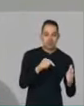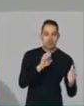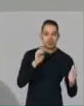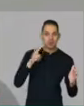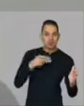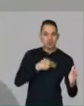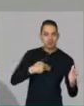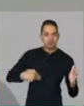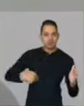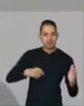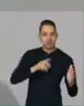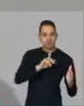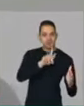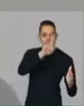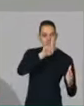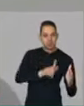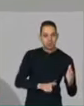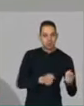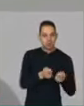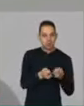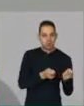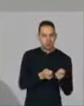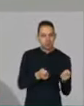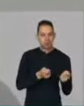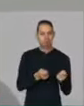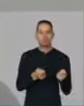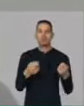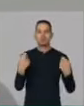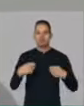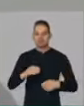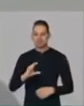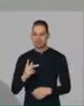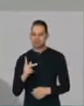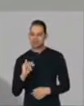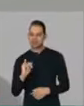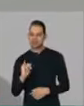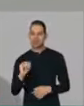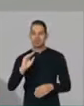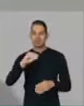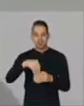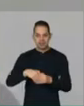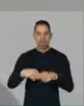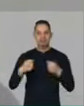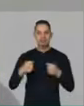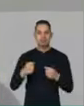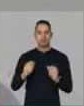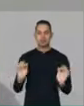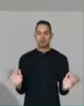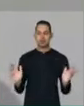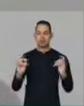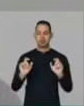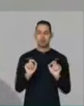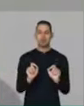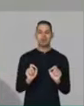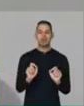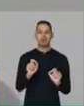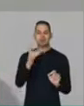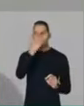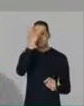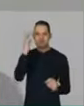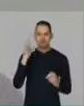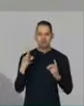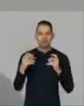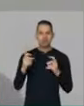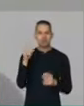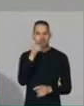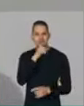verdadeira acariação. Aliás, é o que precisa naquela CPI. Acariar com os mentirosos, né, com os covardes. Aliás,